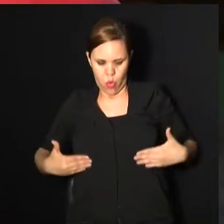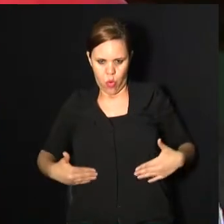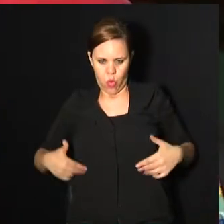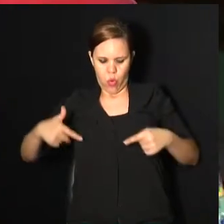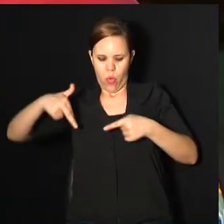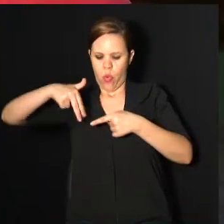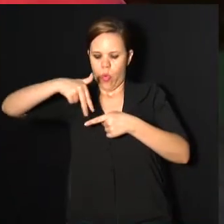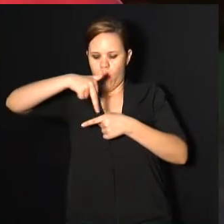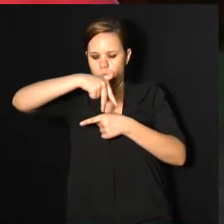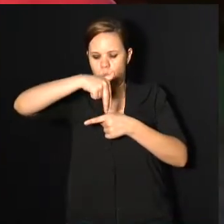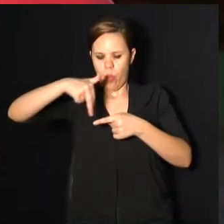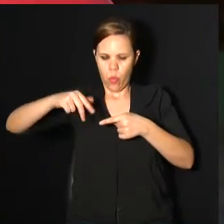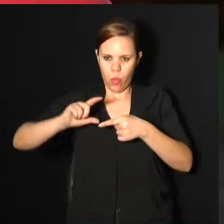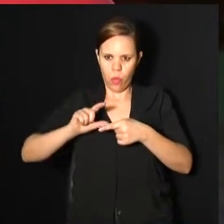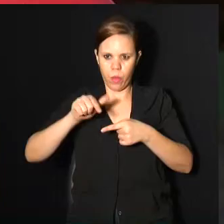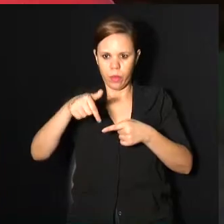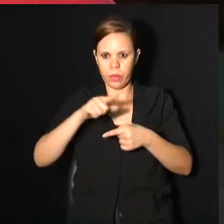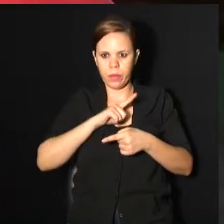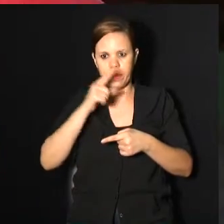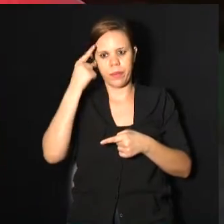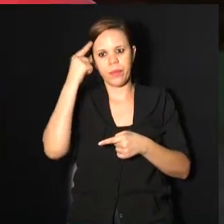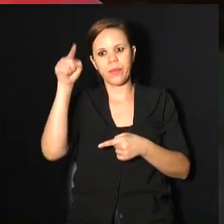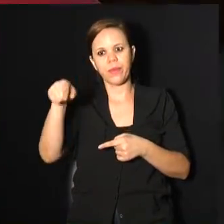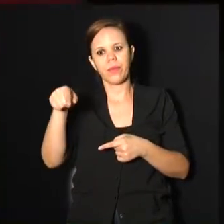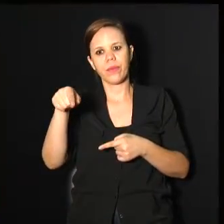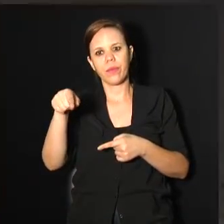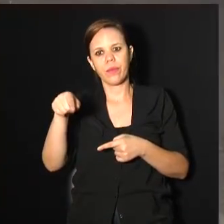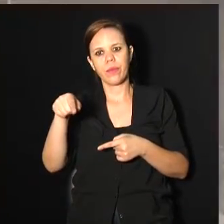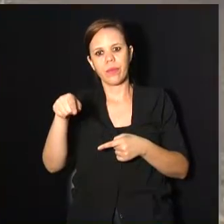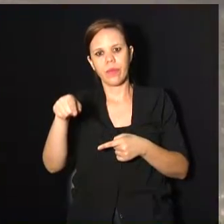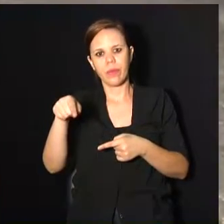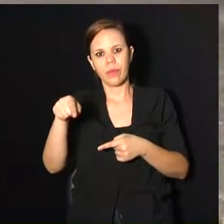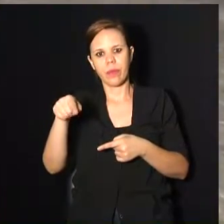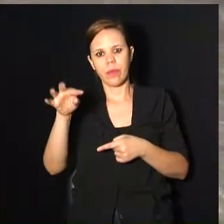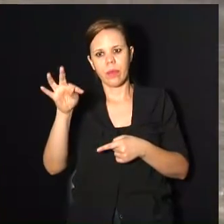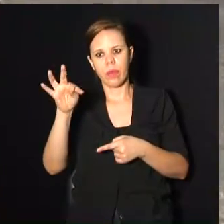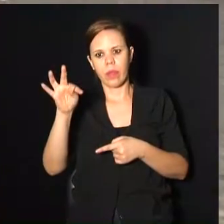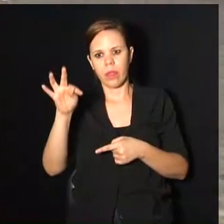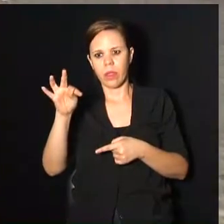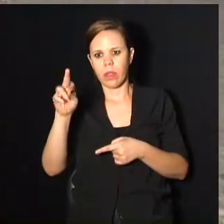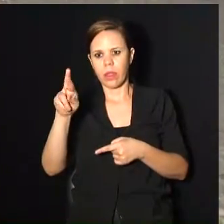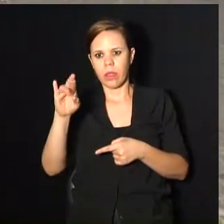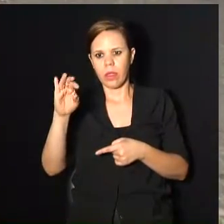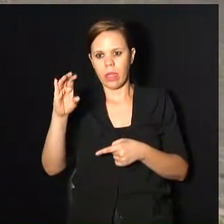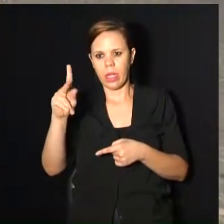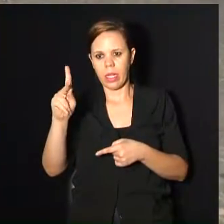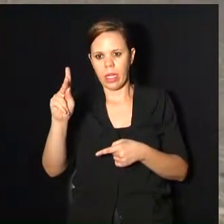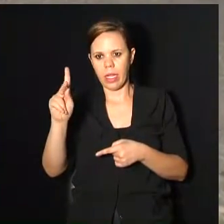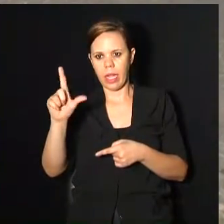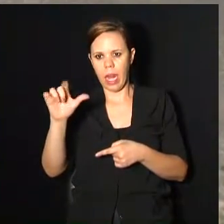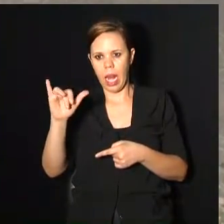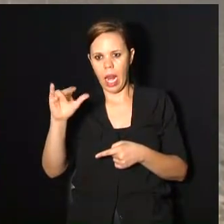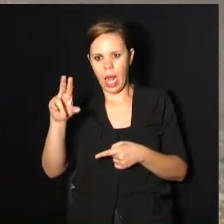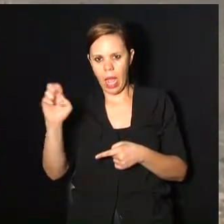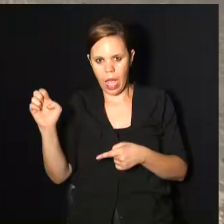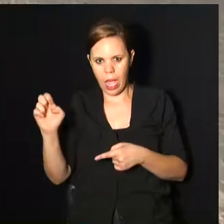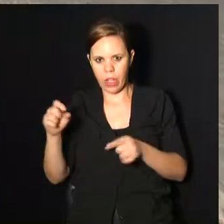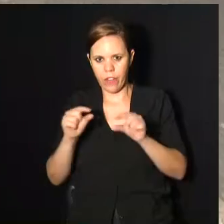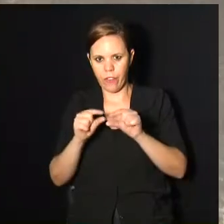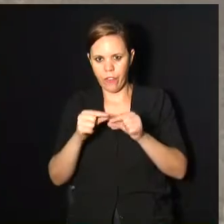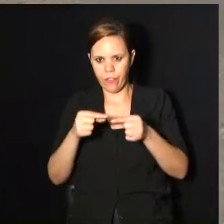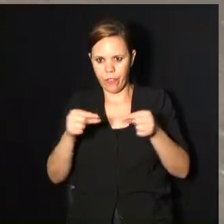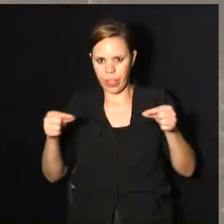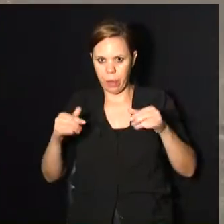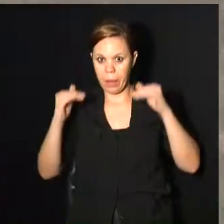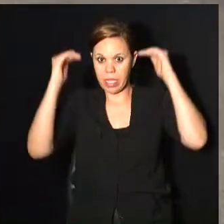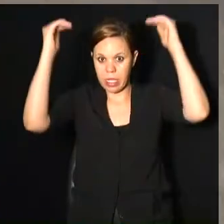fita. Depois tem a ideia de você andar numa trick line, que é a modalidade com a fita mais alta. Simula uma cama